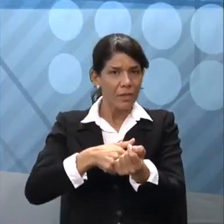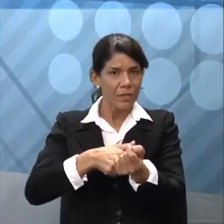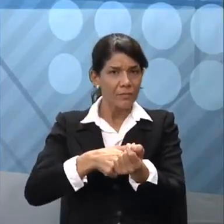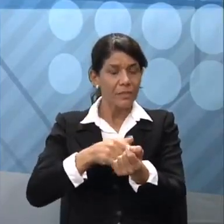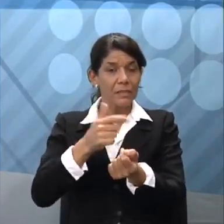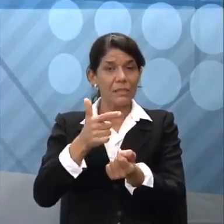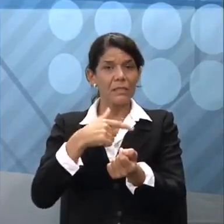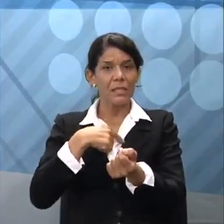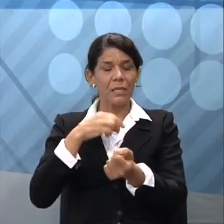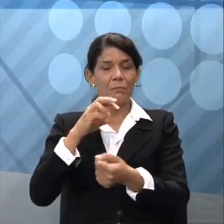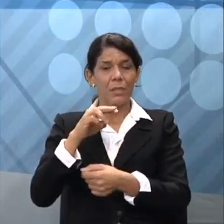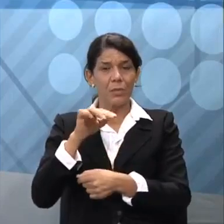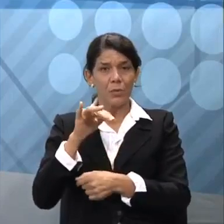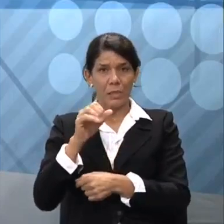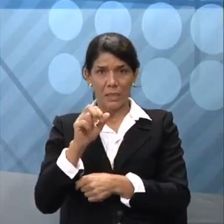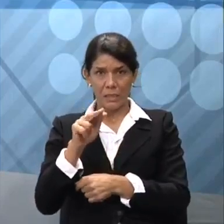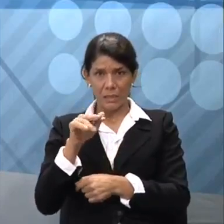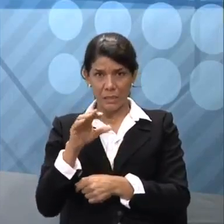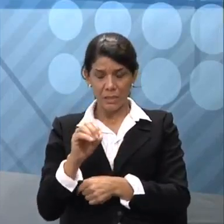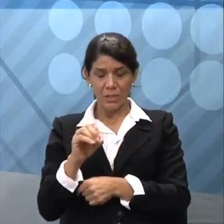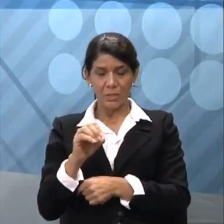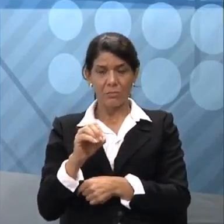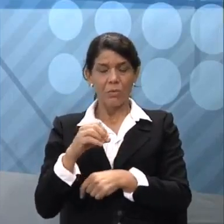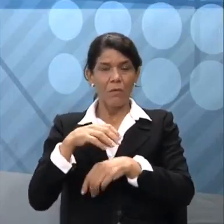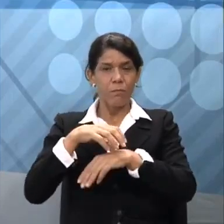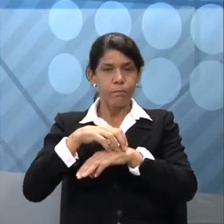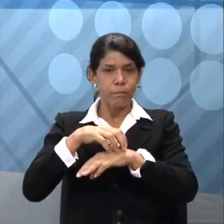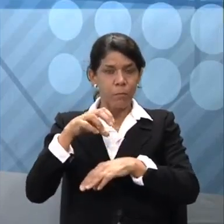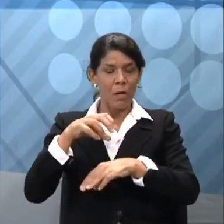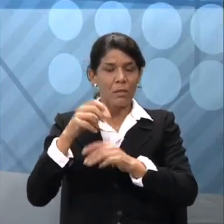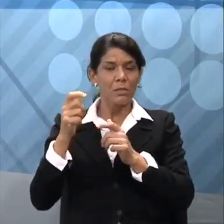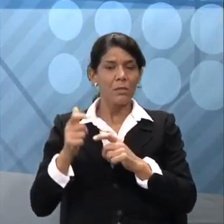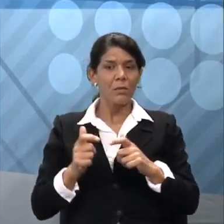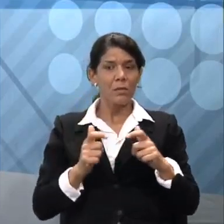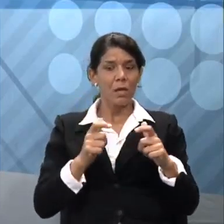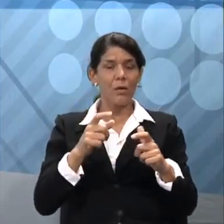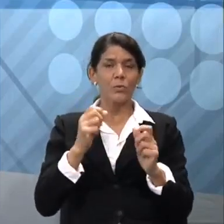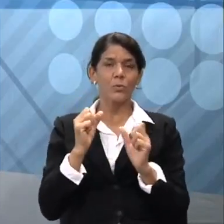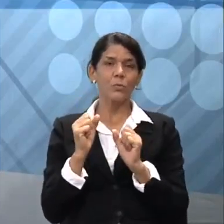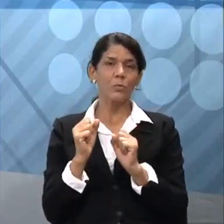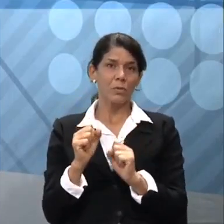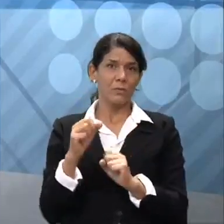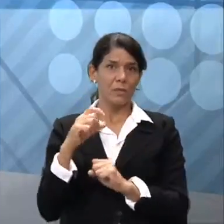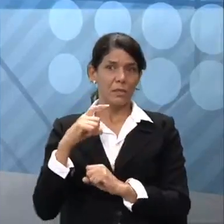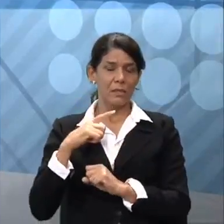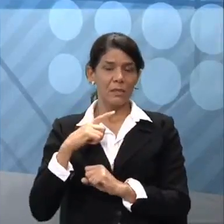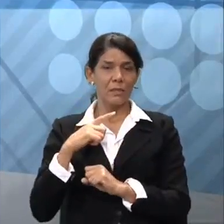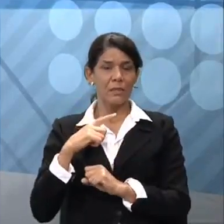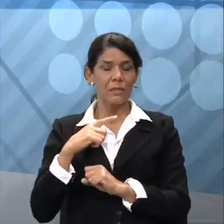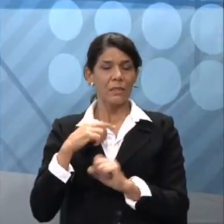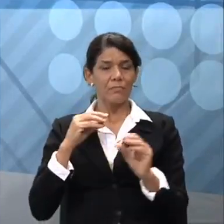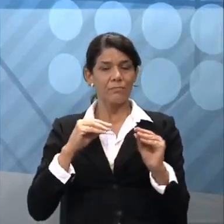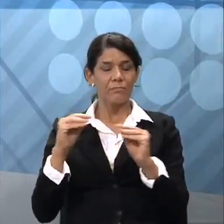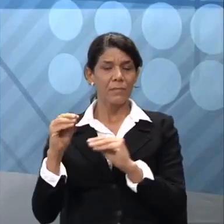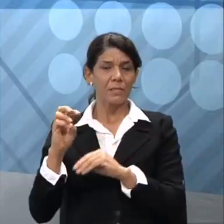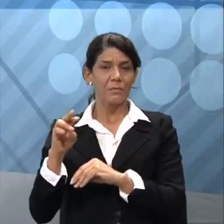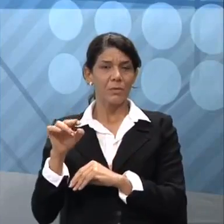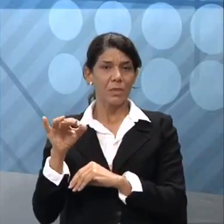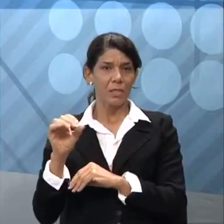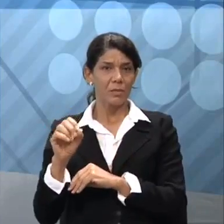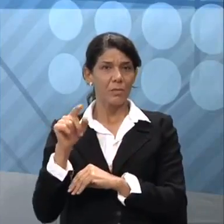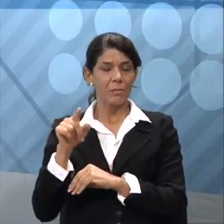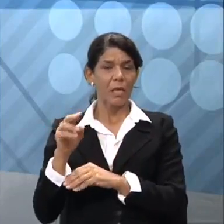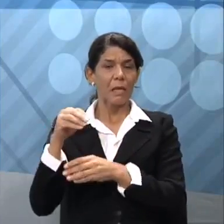houver micro-organismos infectando essa localização, nós podemos ter a migração desses micro-organismos